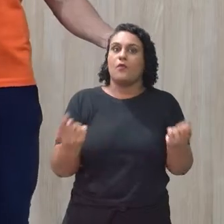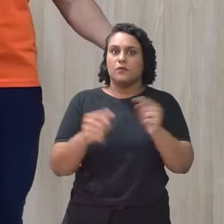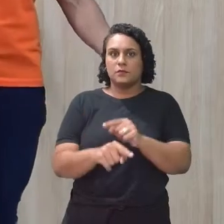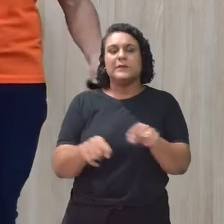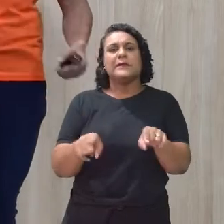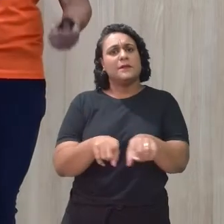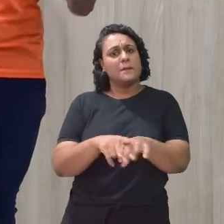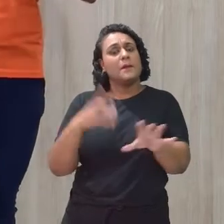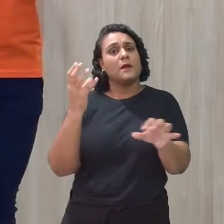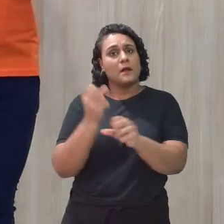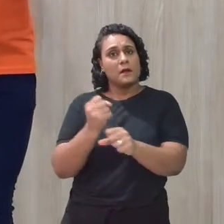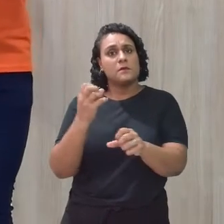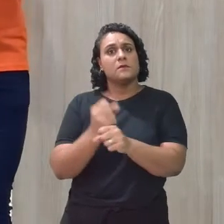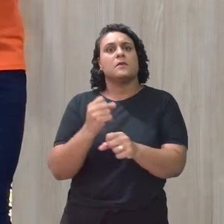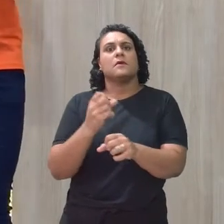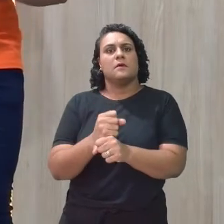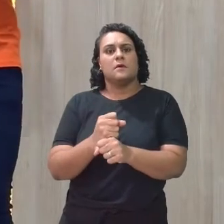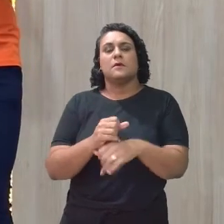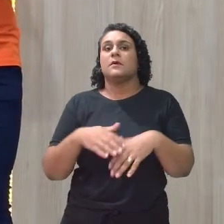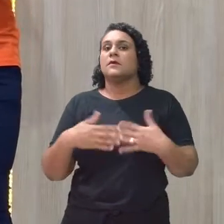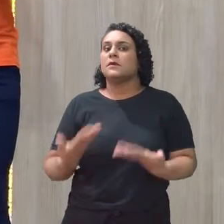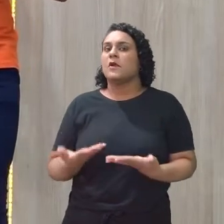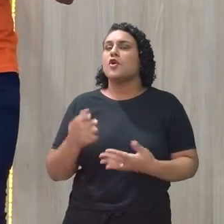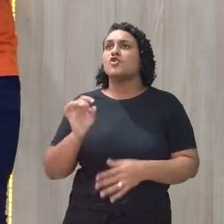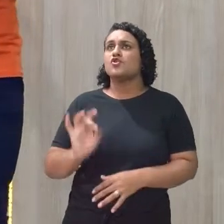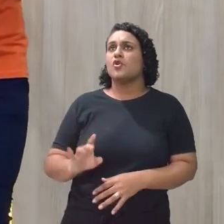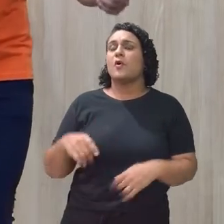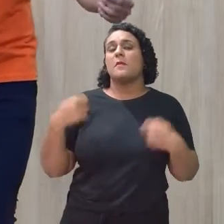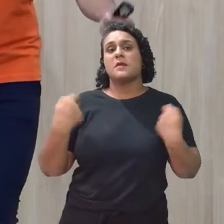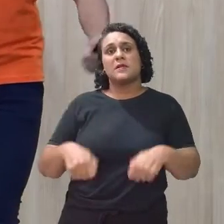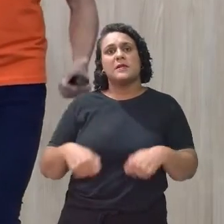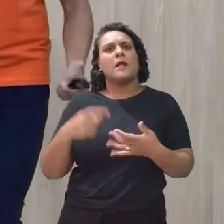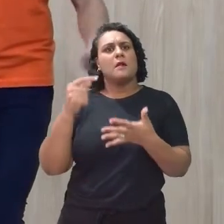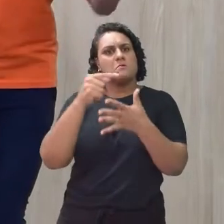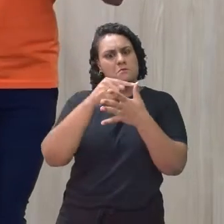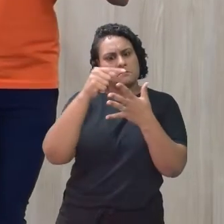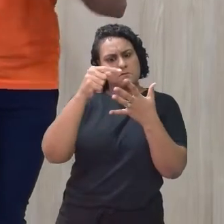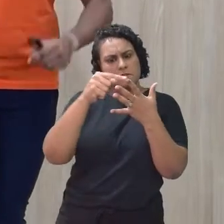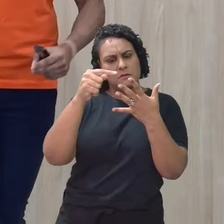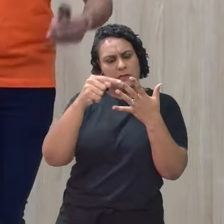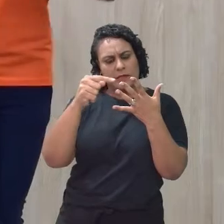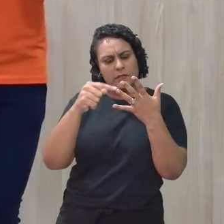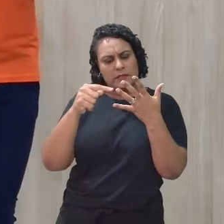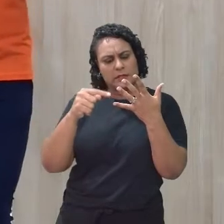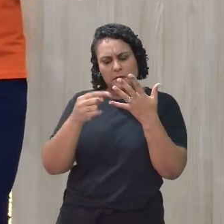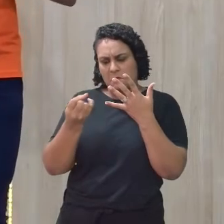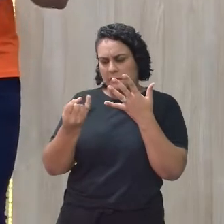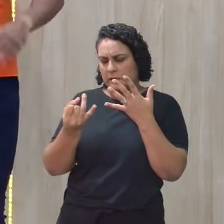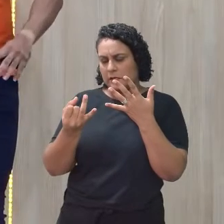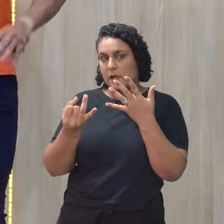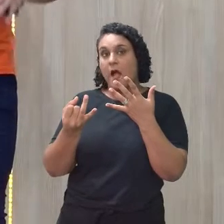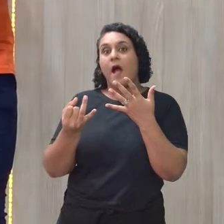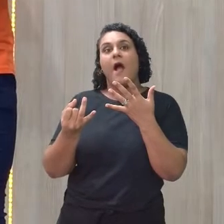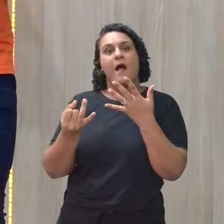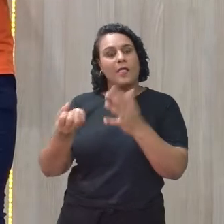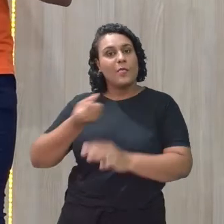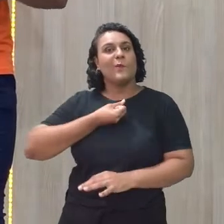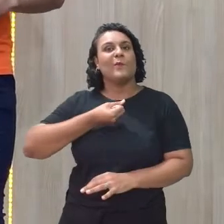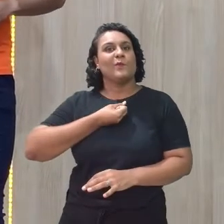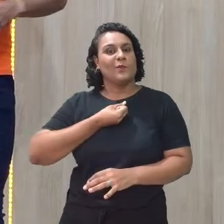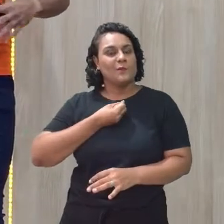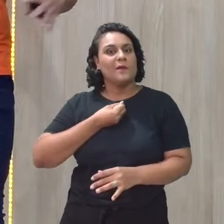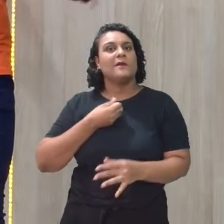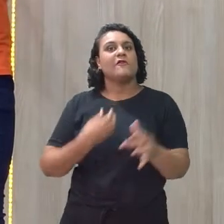esses números. Então, apenas da necessidade de contar, surgiu os números e a partir desses números